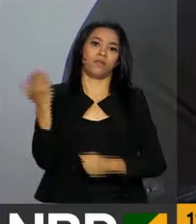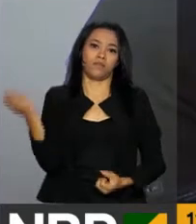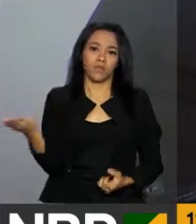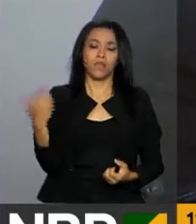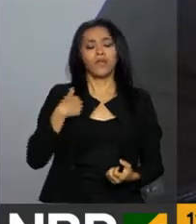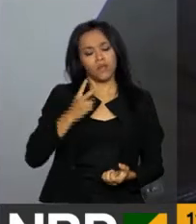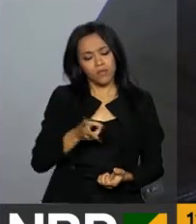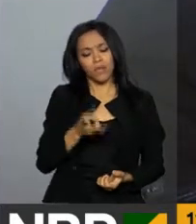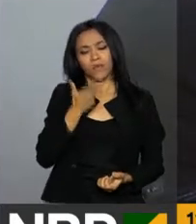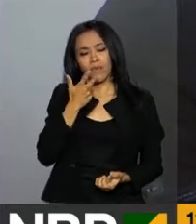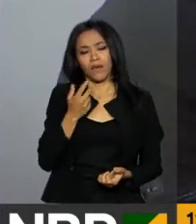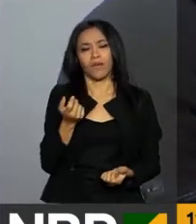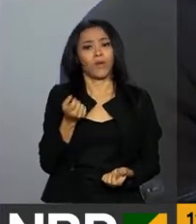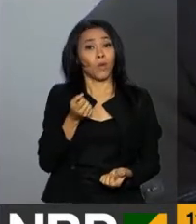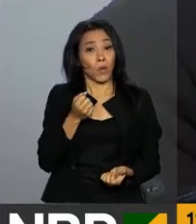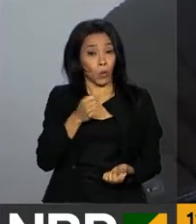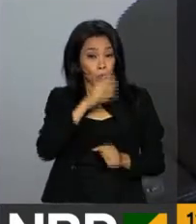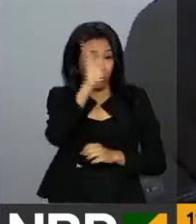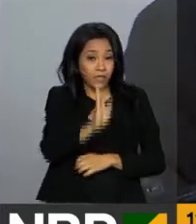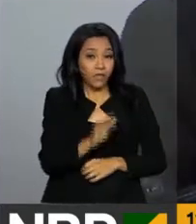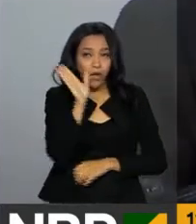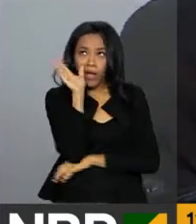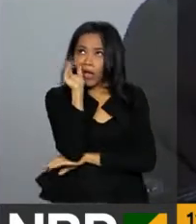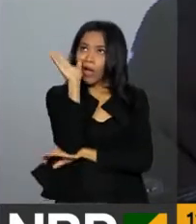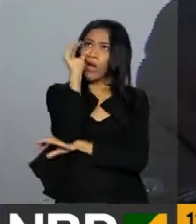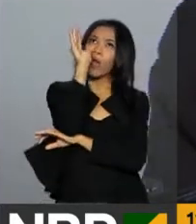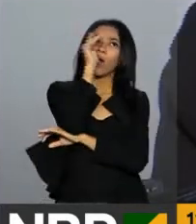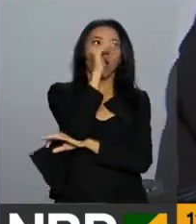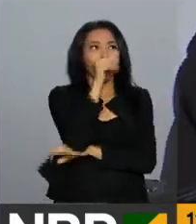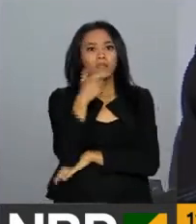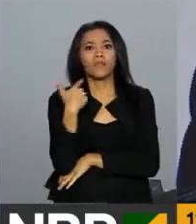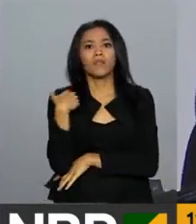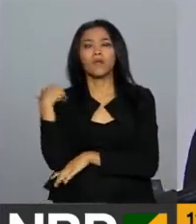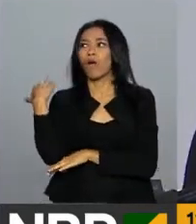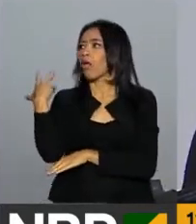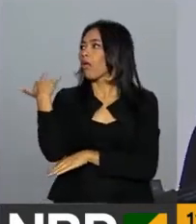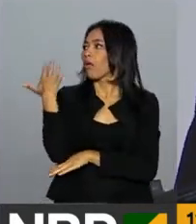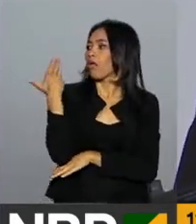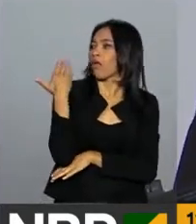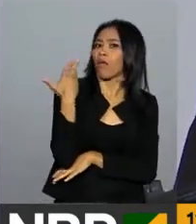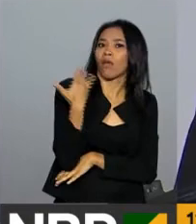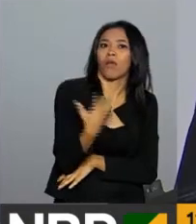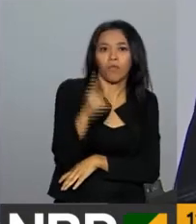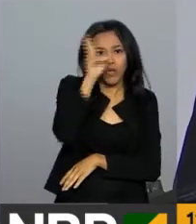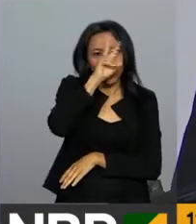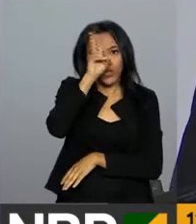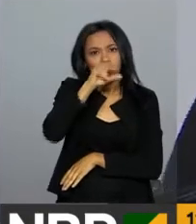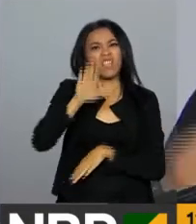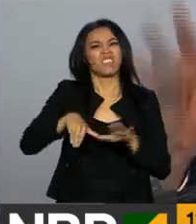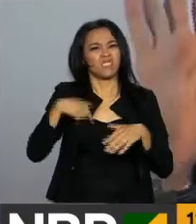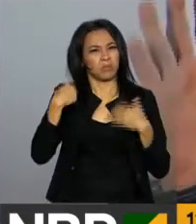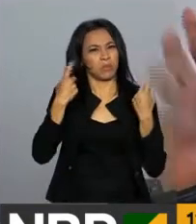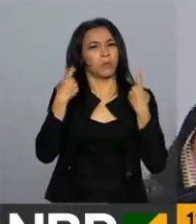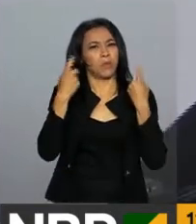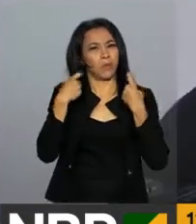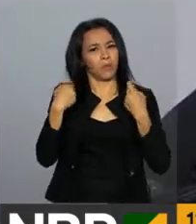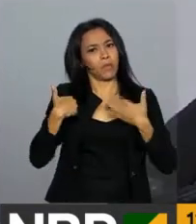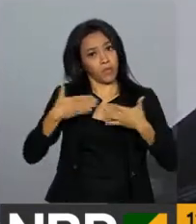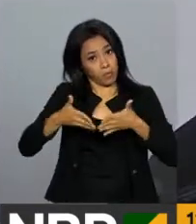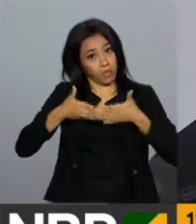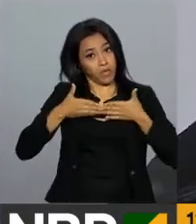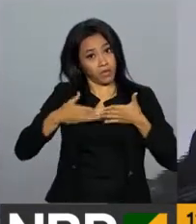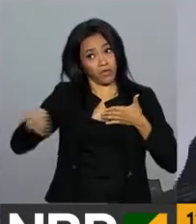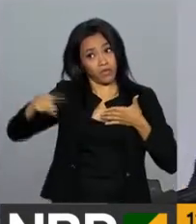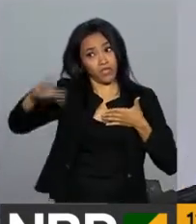com freqüência no brasil é um país curioso ele tem uma tarefa histórica que nos preocupa muito é e peço licença porque